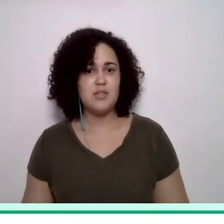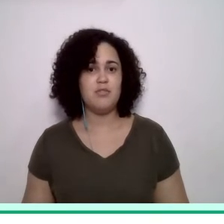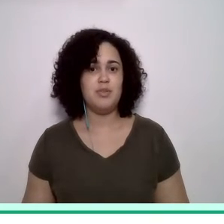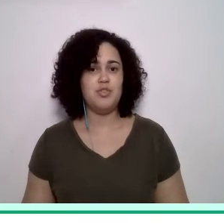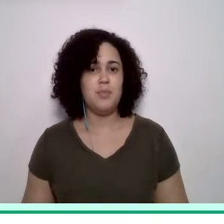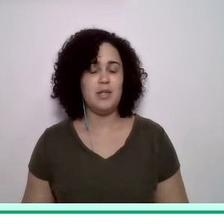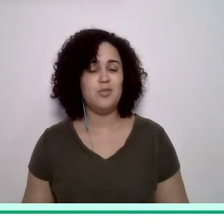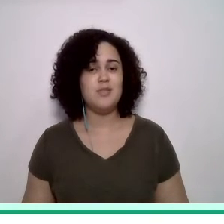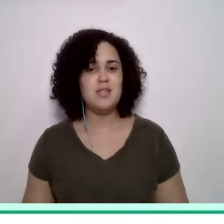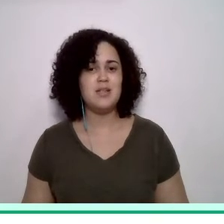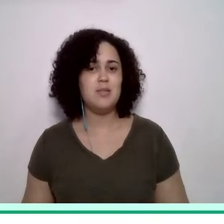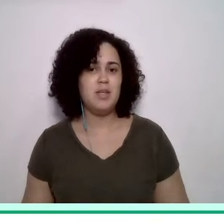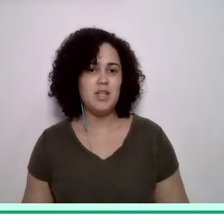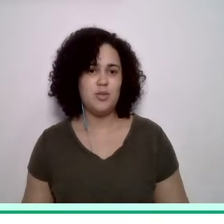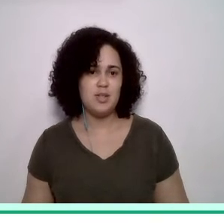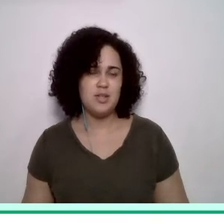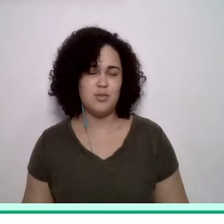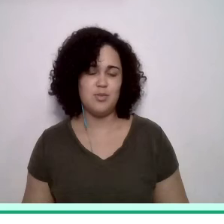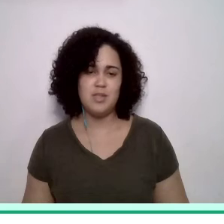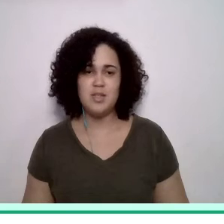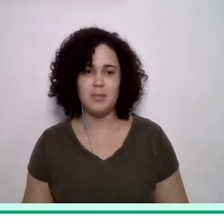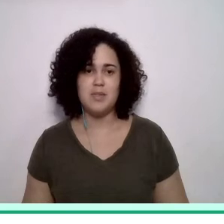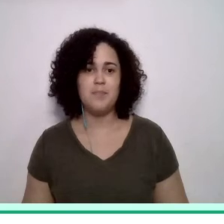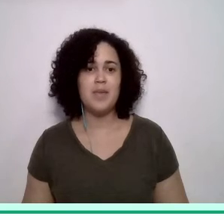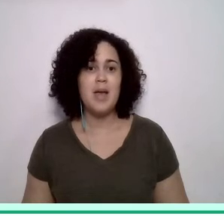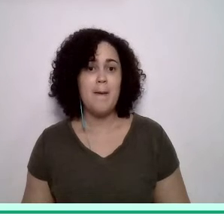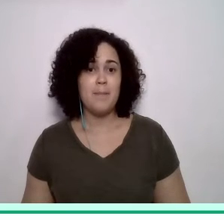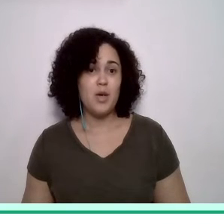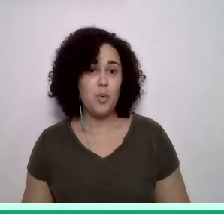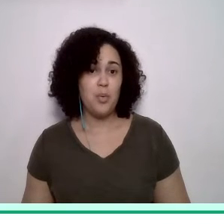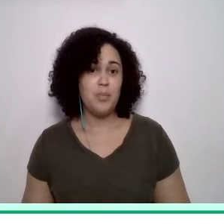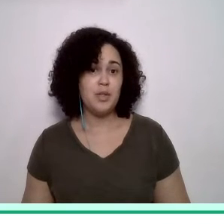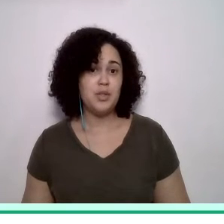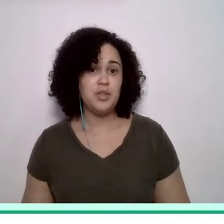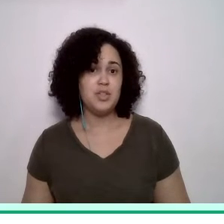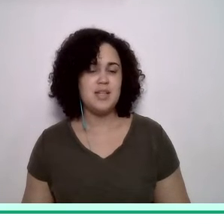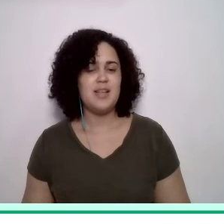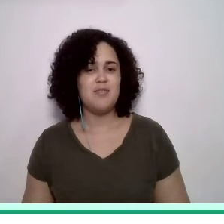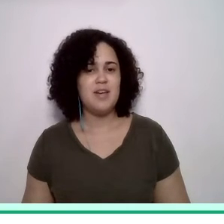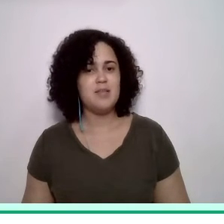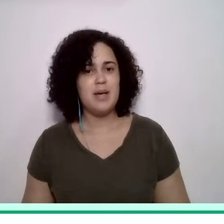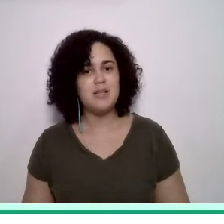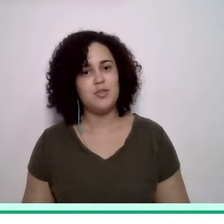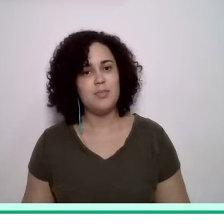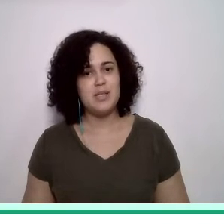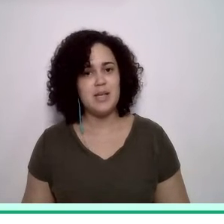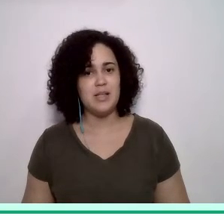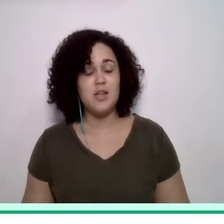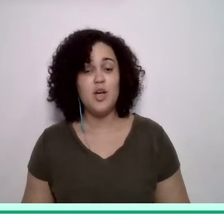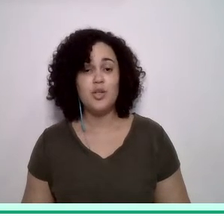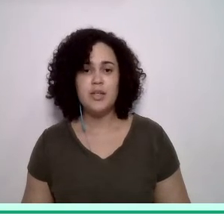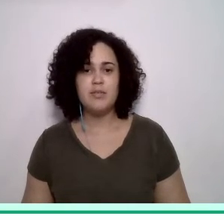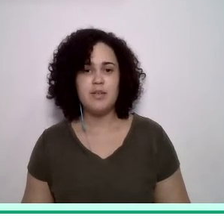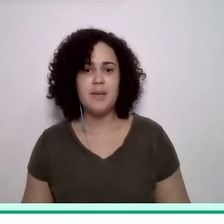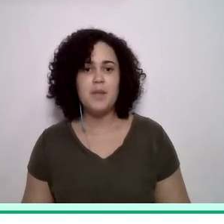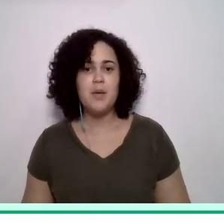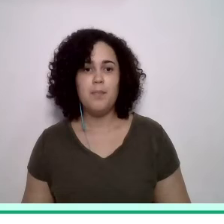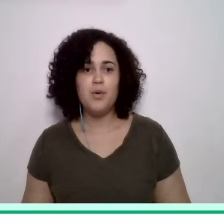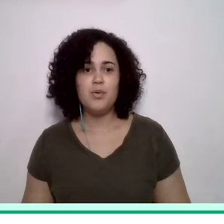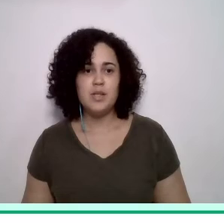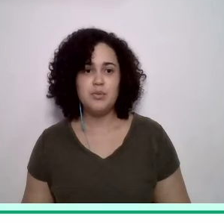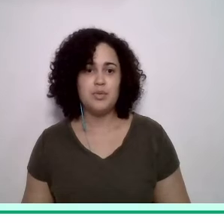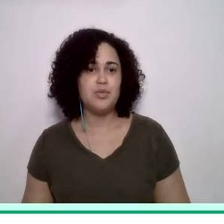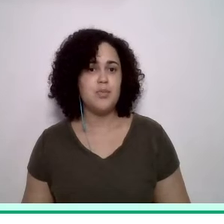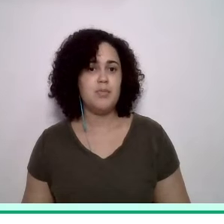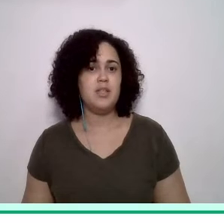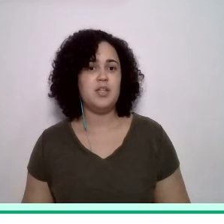viabiliza o desenvolvimento de métodos visando a miniaturização dos sistemas, bem como metodologias cada vez mais automatizadas. Todavia,